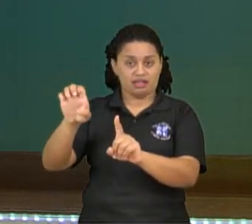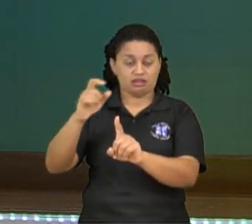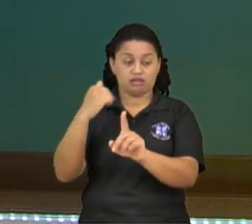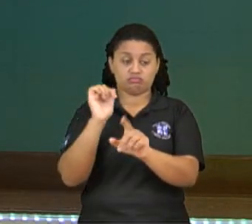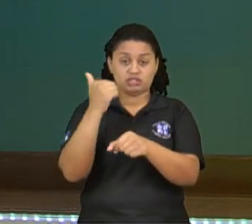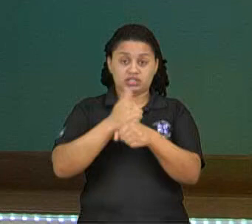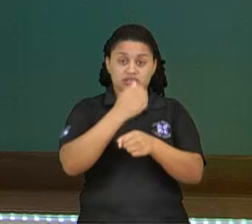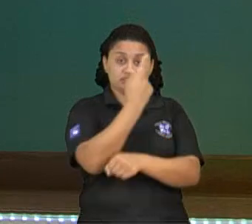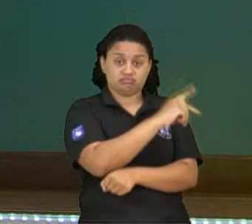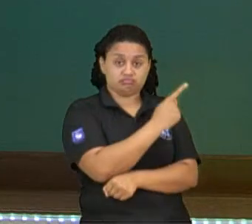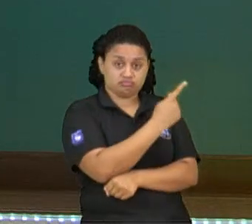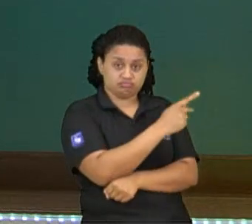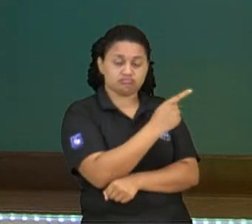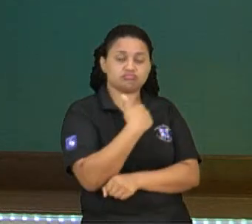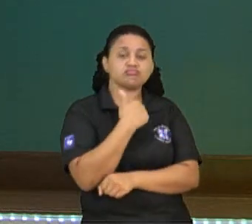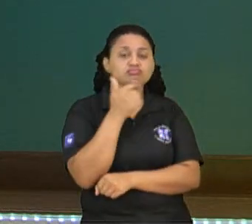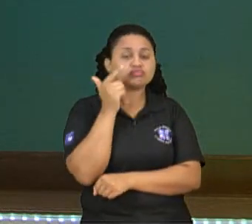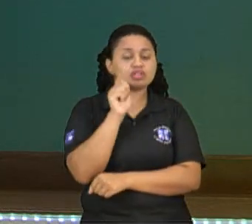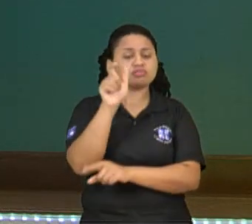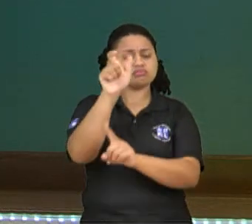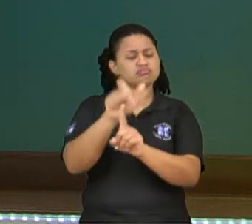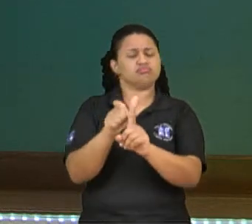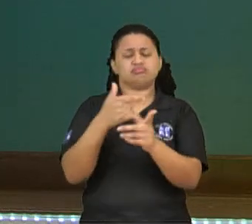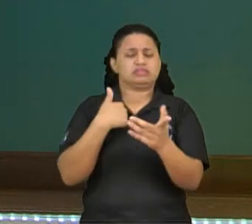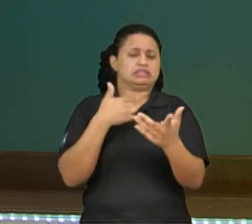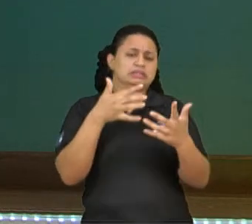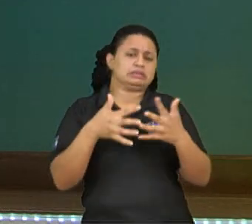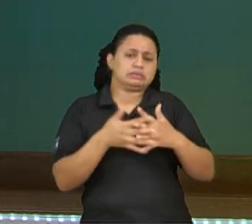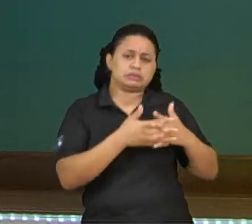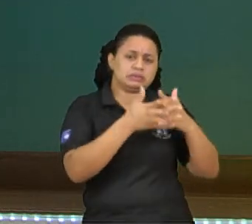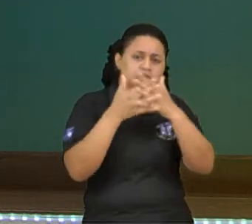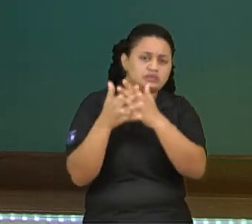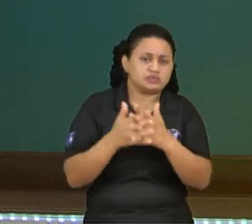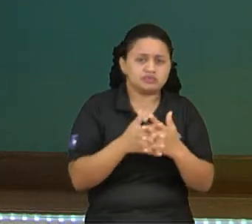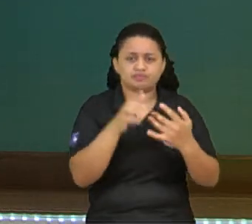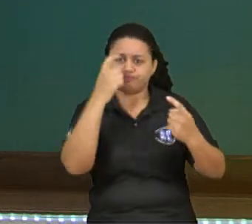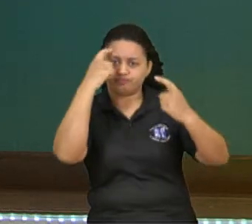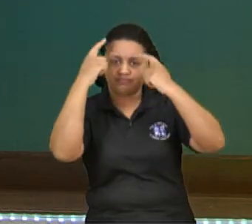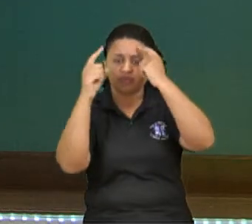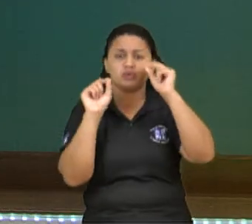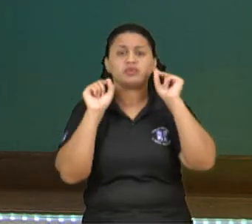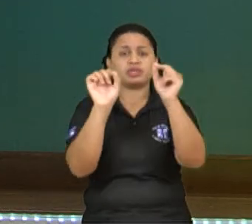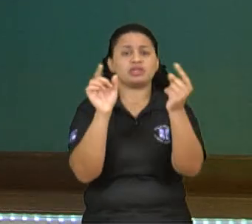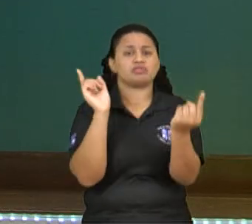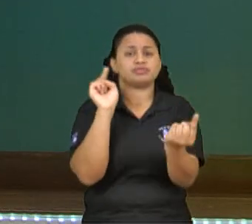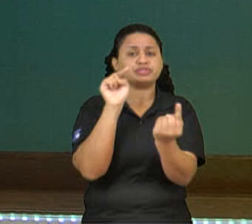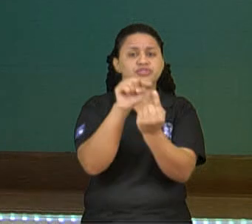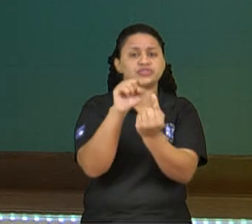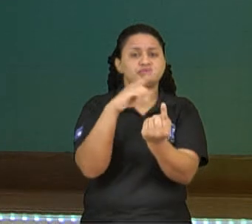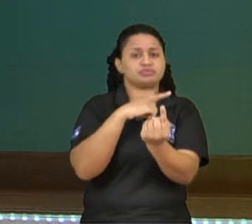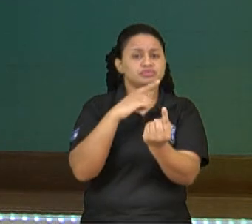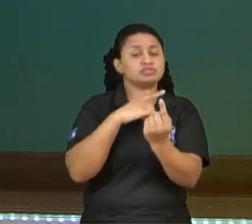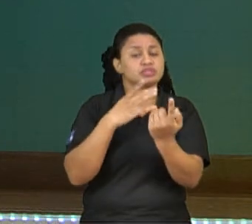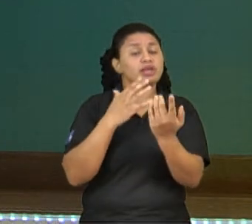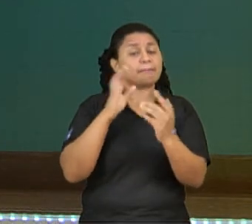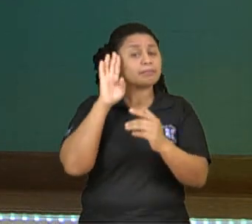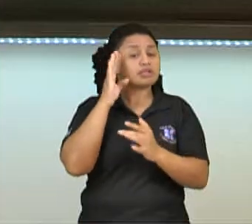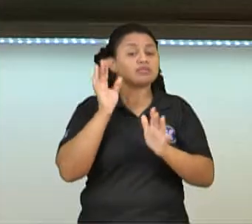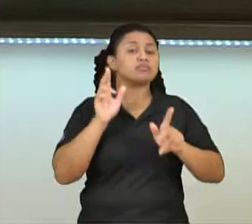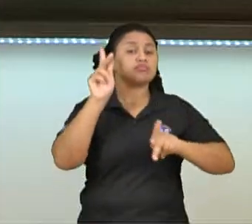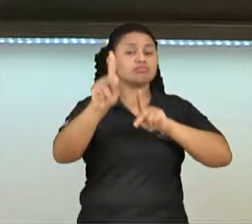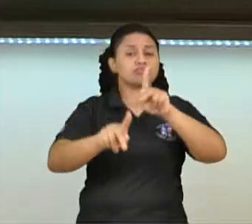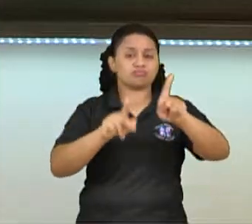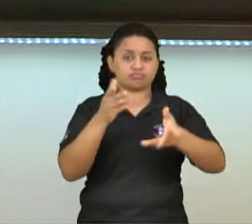revolucionário jacobino que estava se perdendo, né, nas suas ideias, no que ele desejava, principalmente para toda a